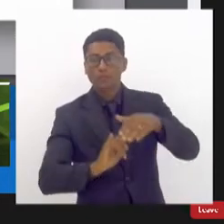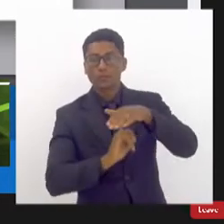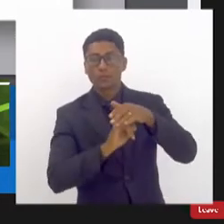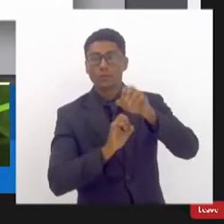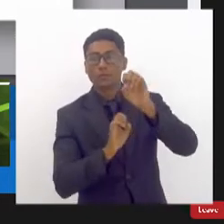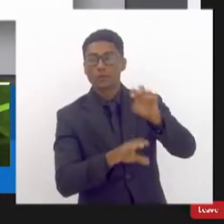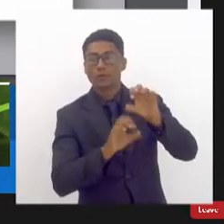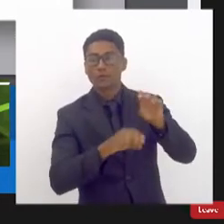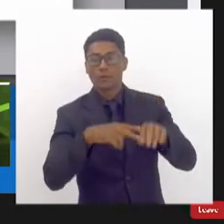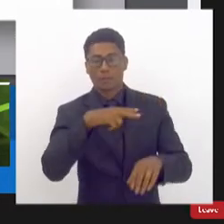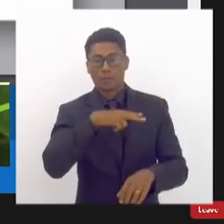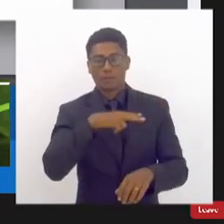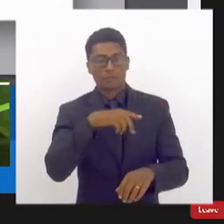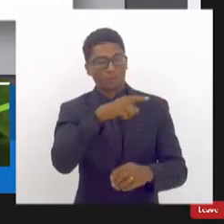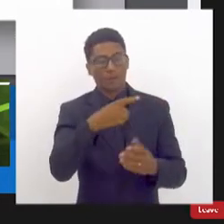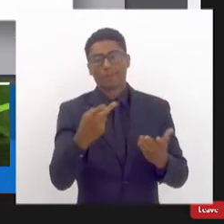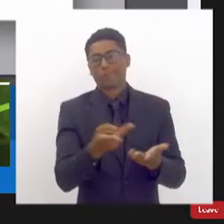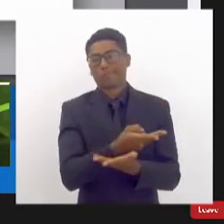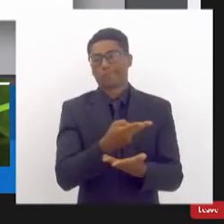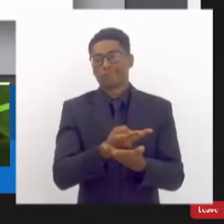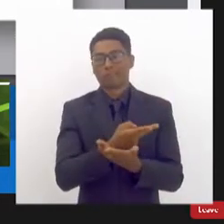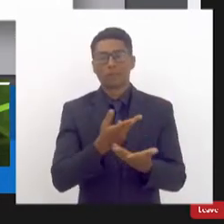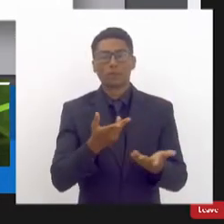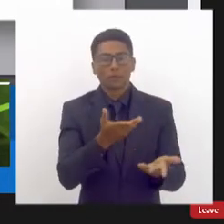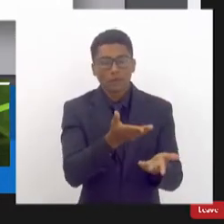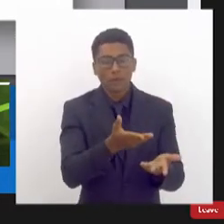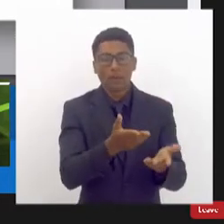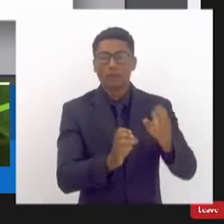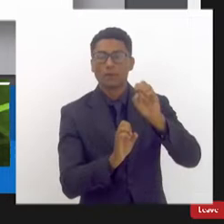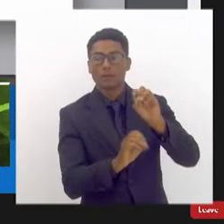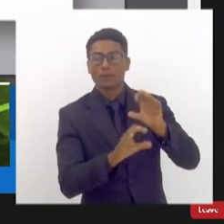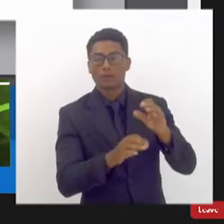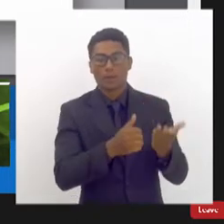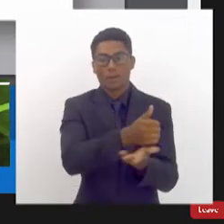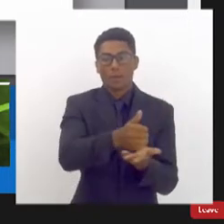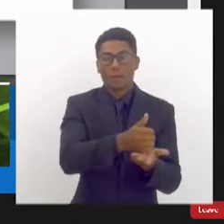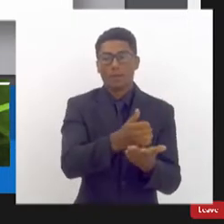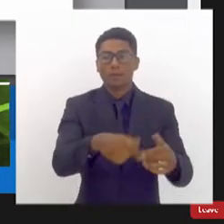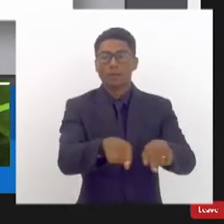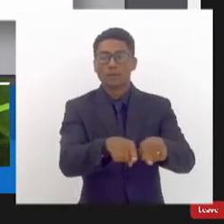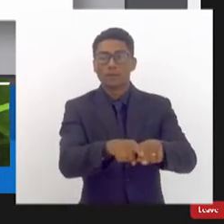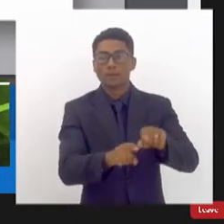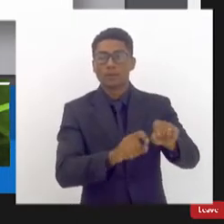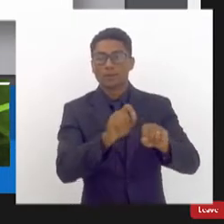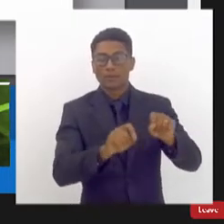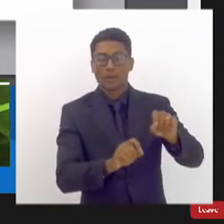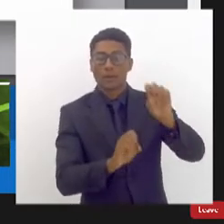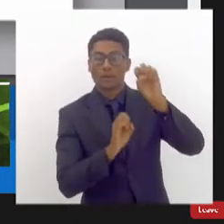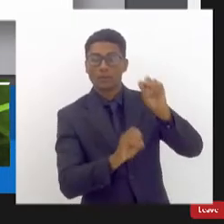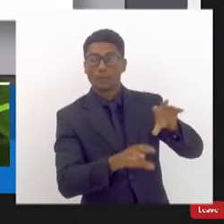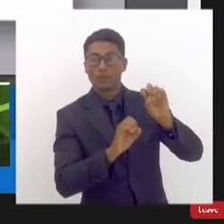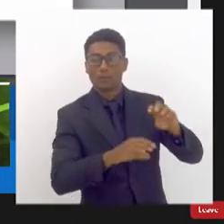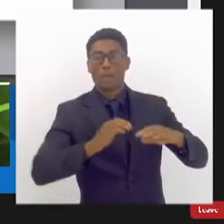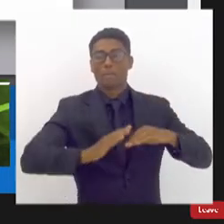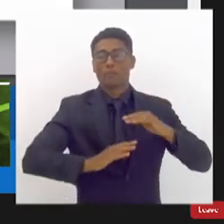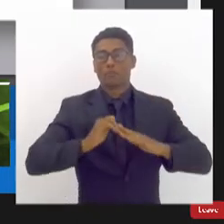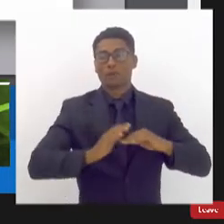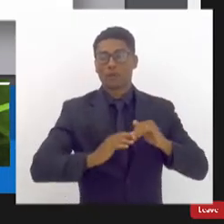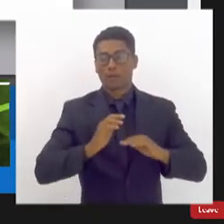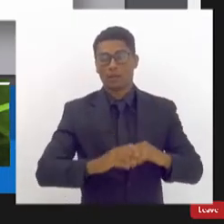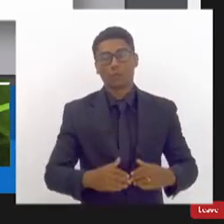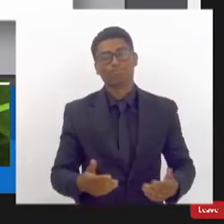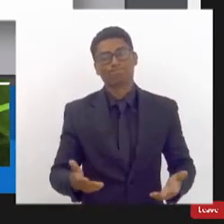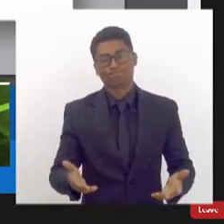vinha funcionando irregularmente com oferta de educação básica e educação profissional técnica. Esse é um caso